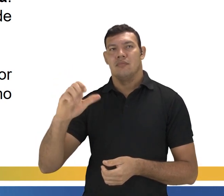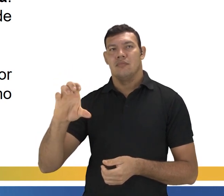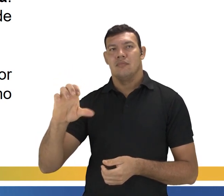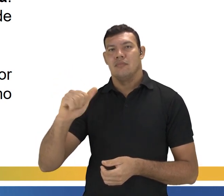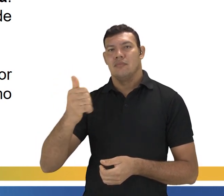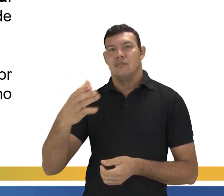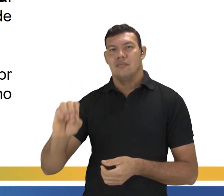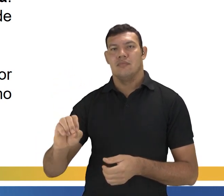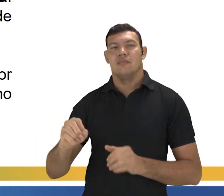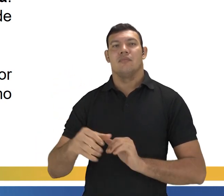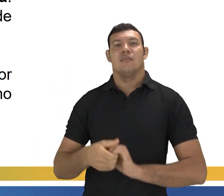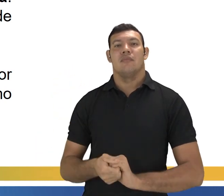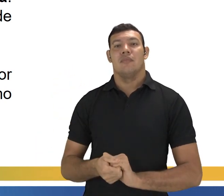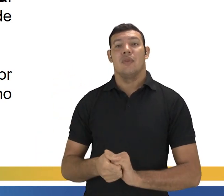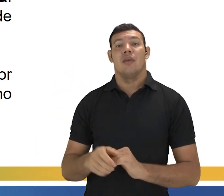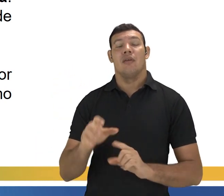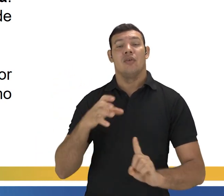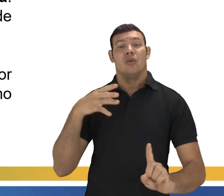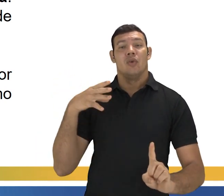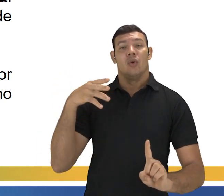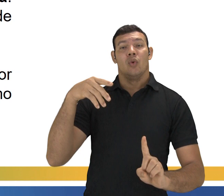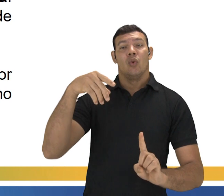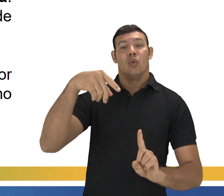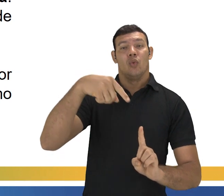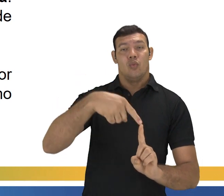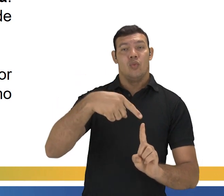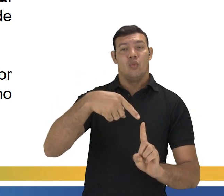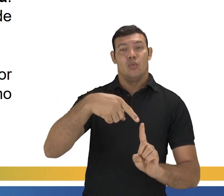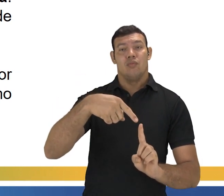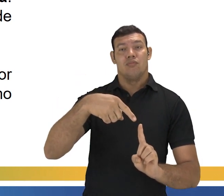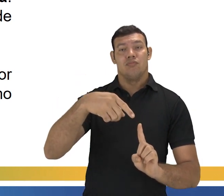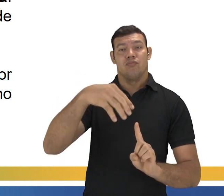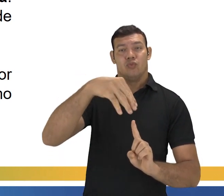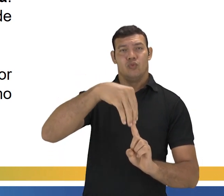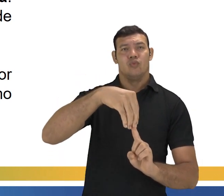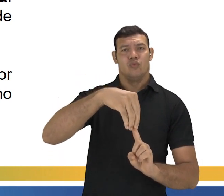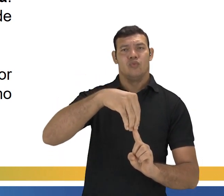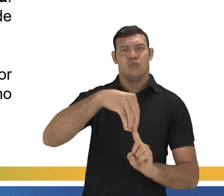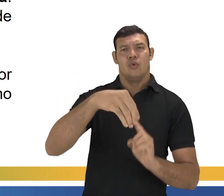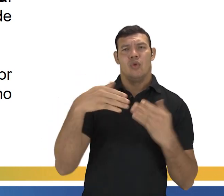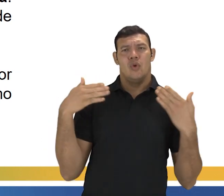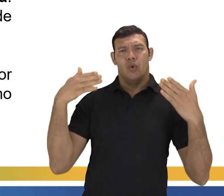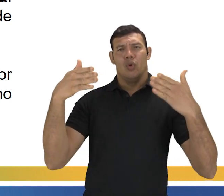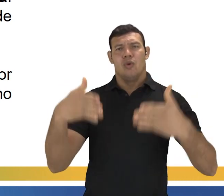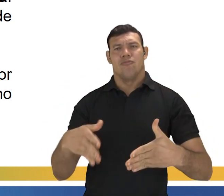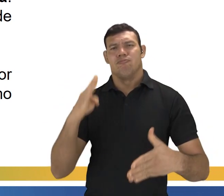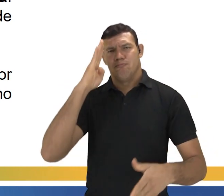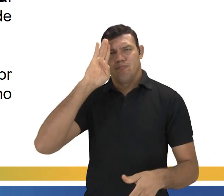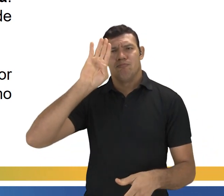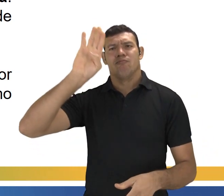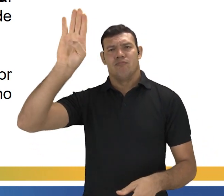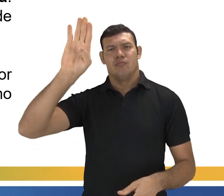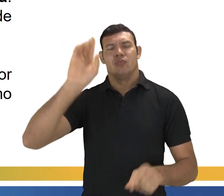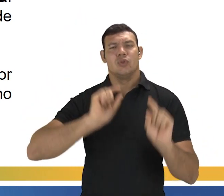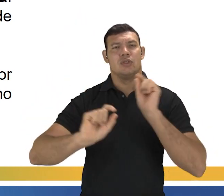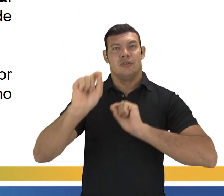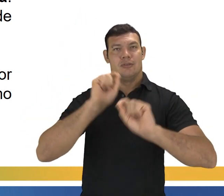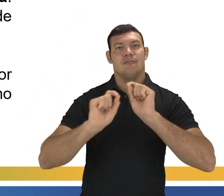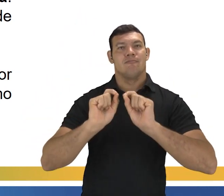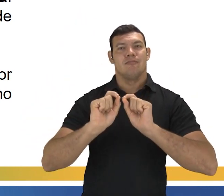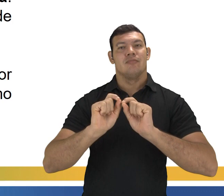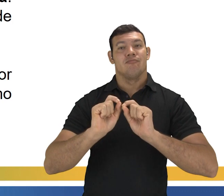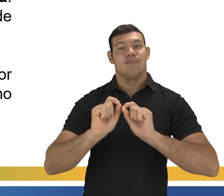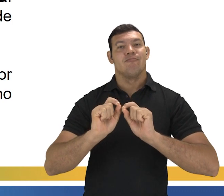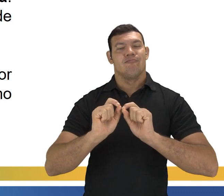foco principal do seu parágrafo, tendo o propósito de justificar a sua ideia. Então, para que você entenda melhor, você